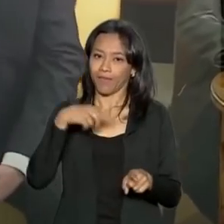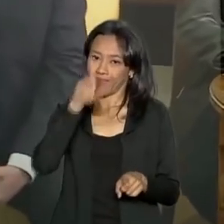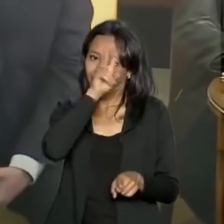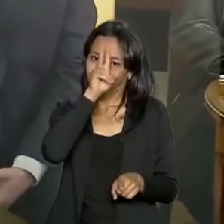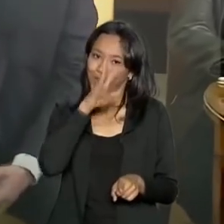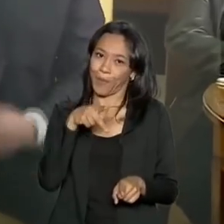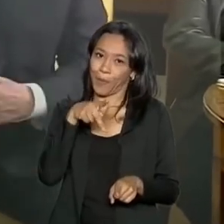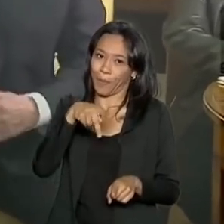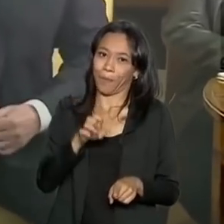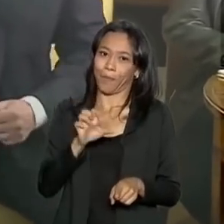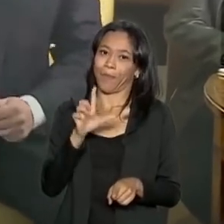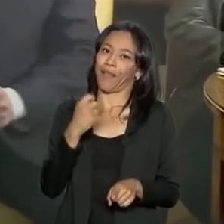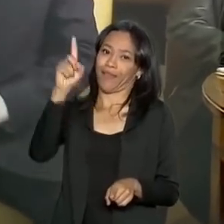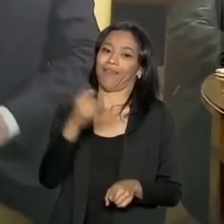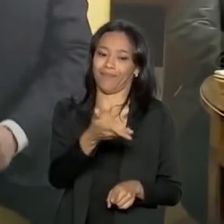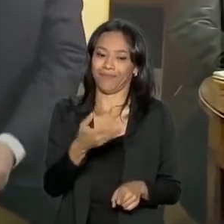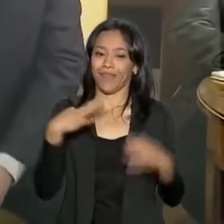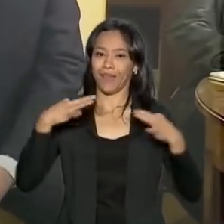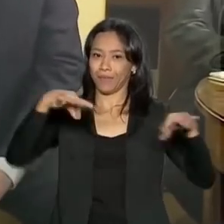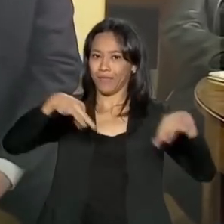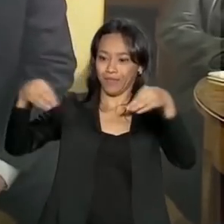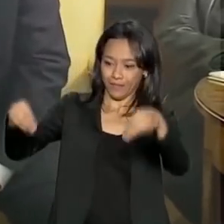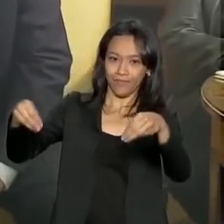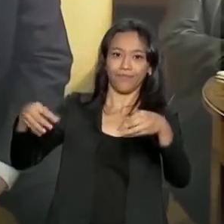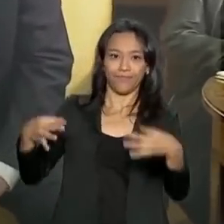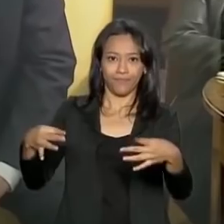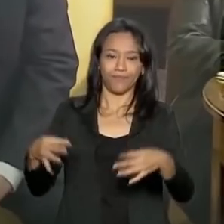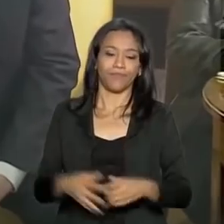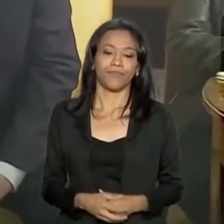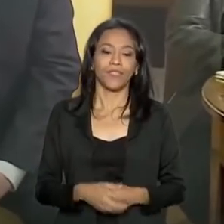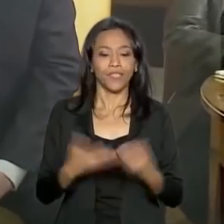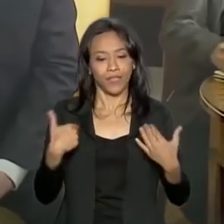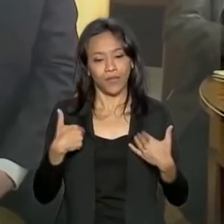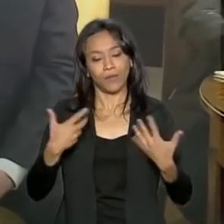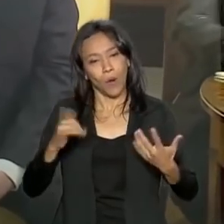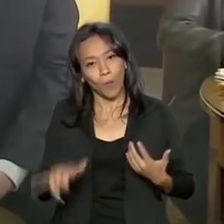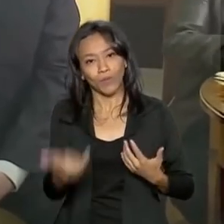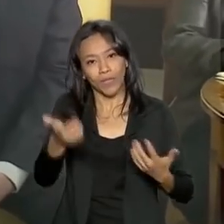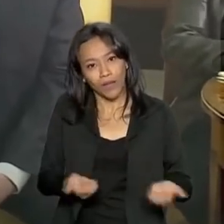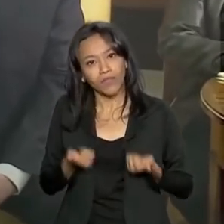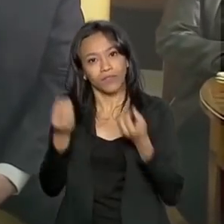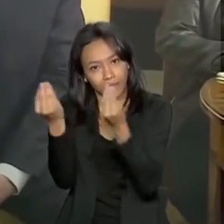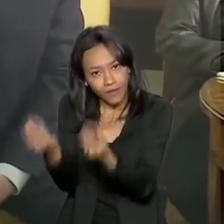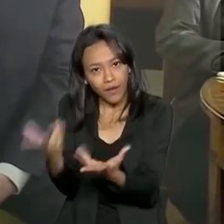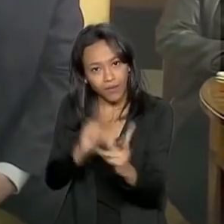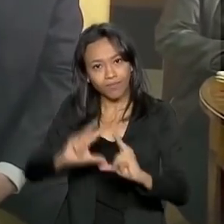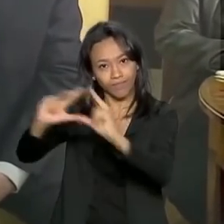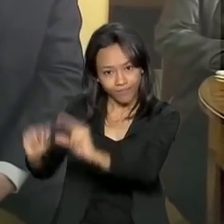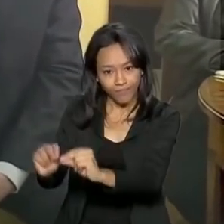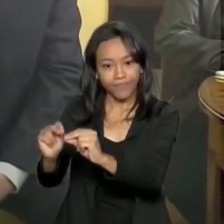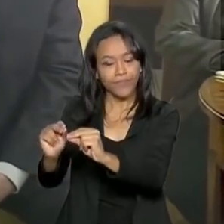little younger, but I also do remember Pelé. Eu tive a oportunidade de entregar ele também uma camisa, né?